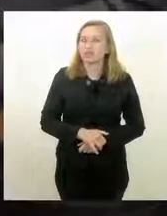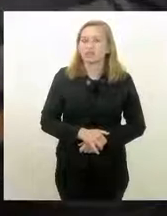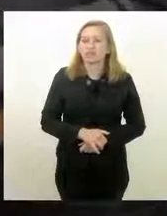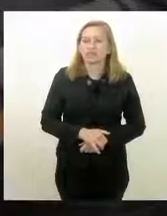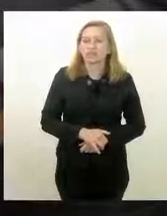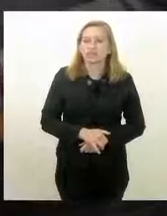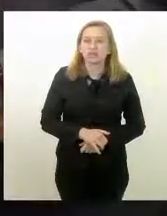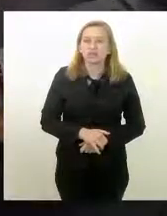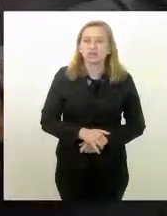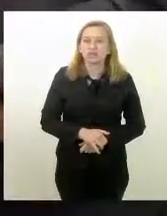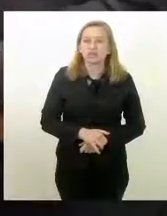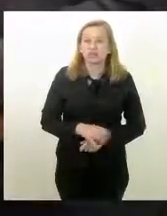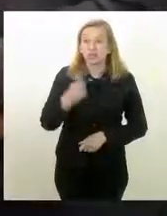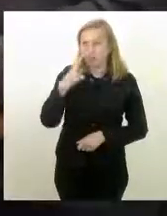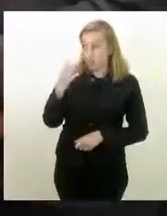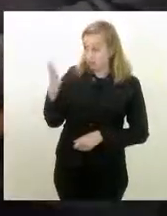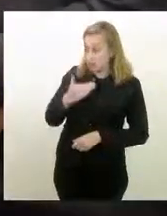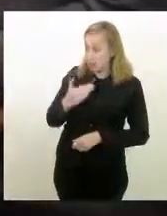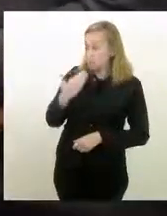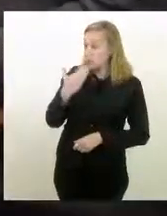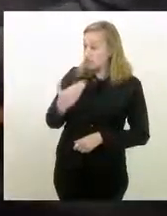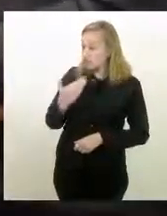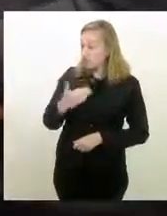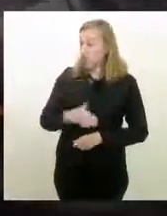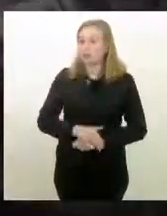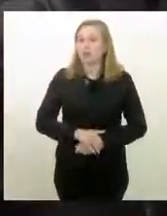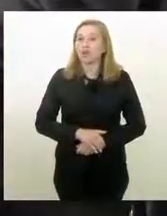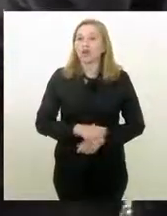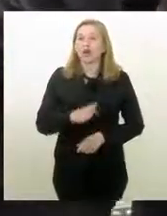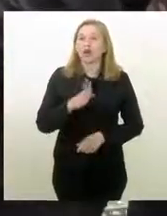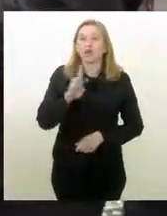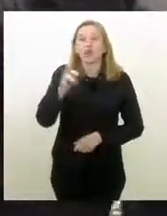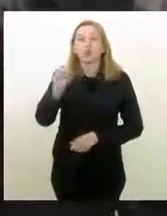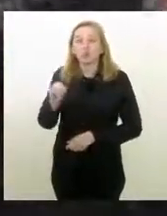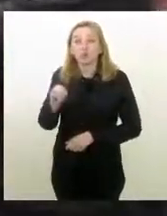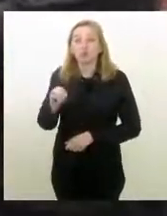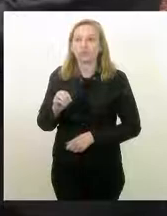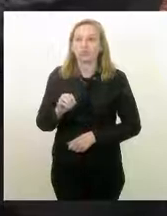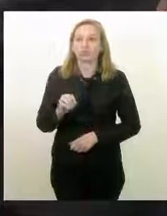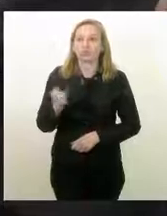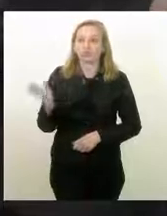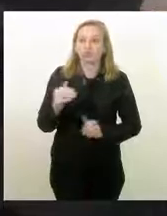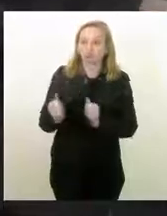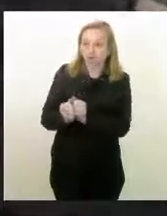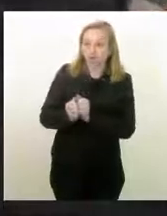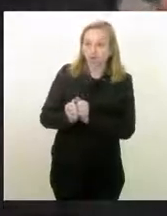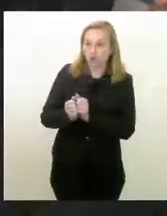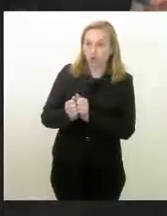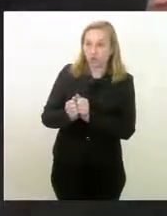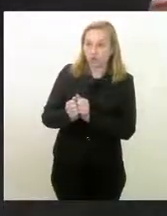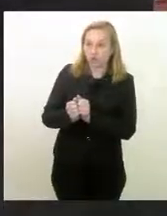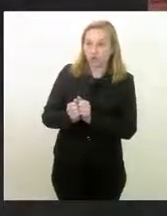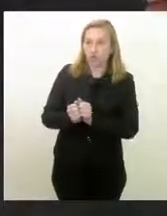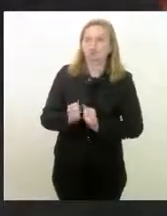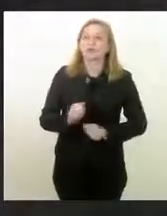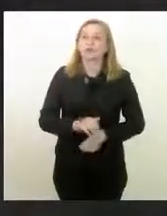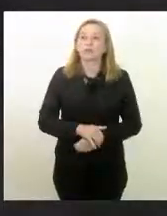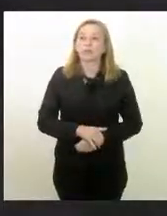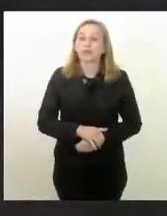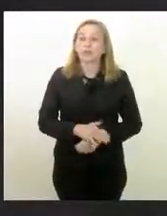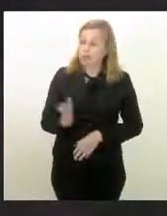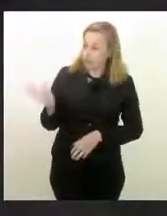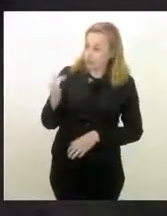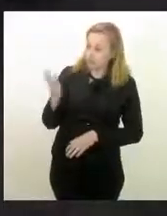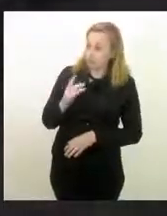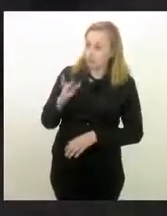Queria pedir ao Bruno e à Jerusa pudessem ficar aqui conosco. Vem cá,